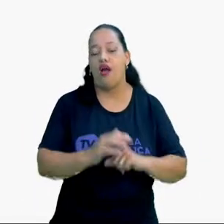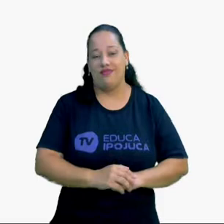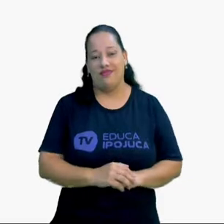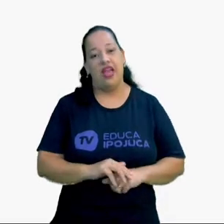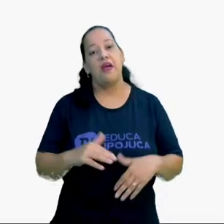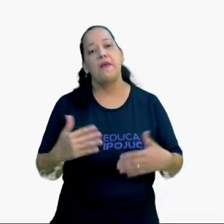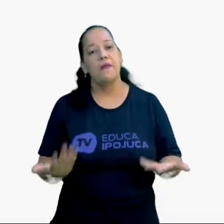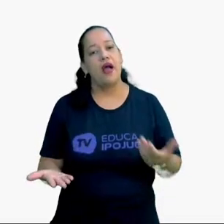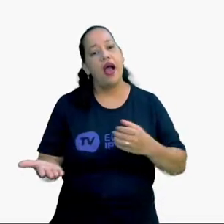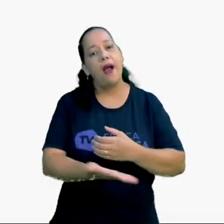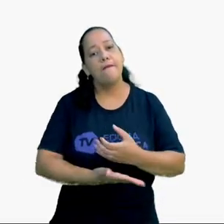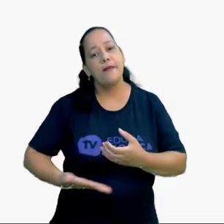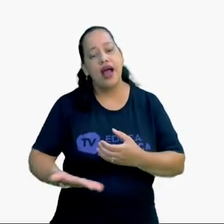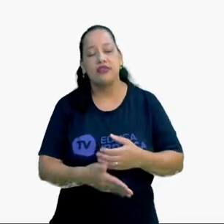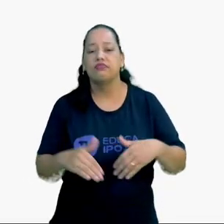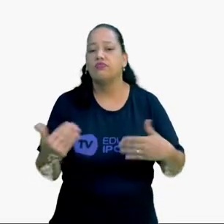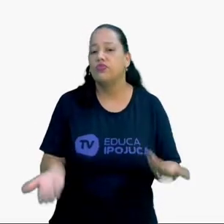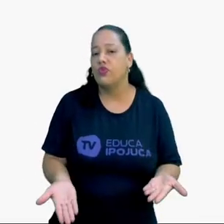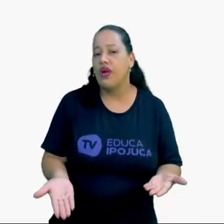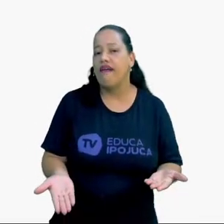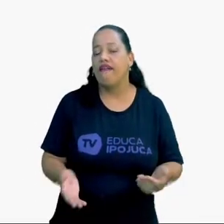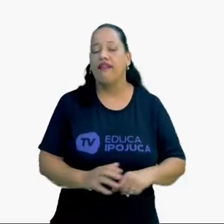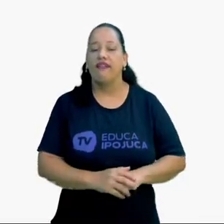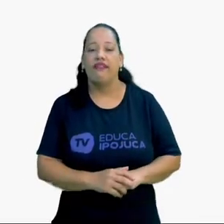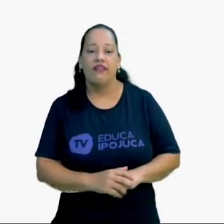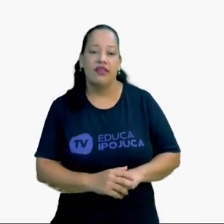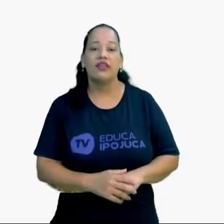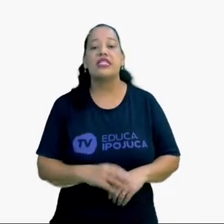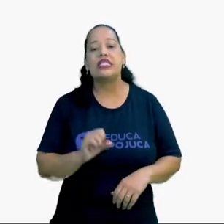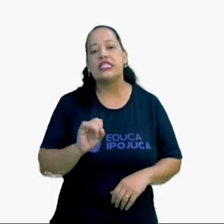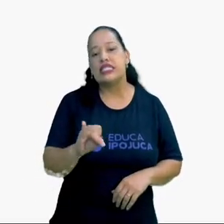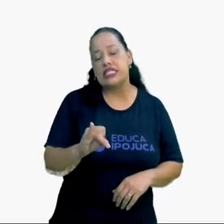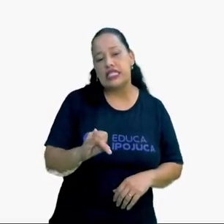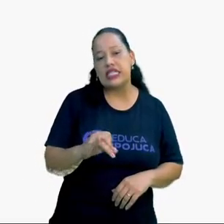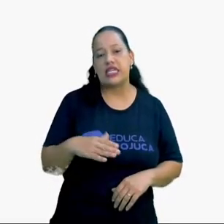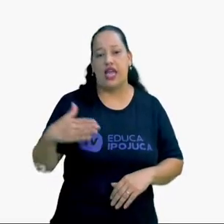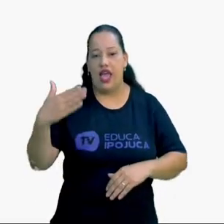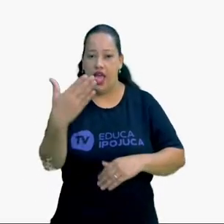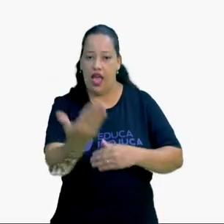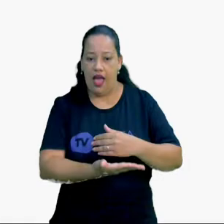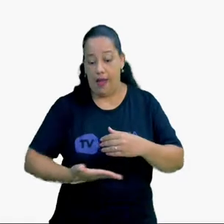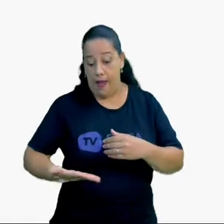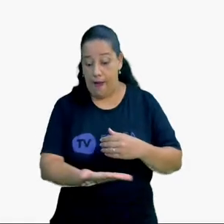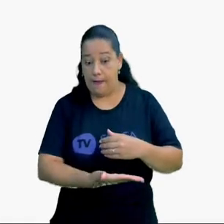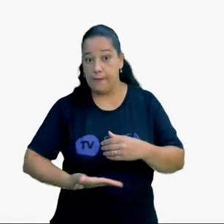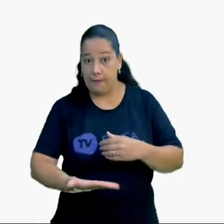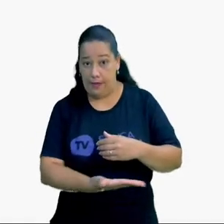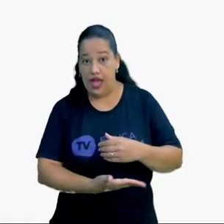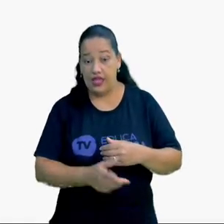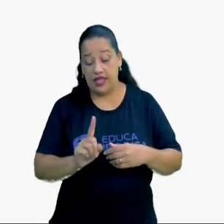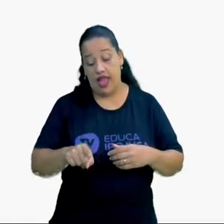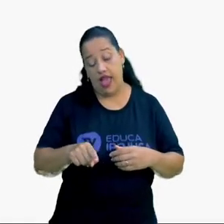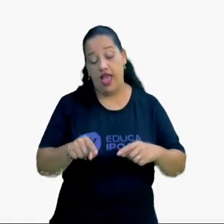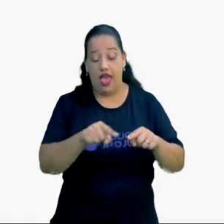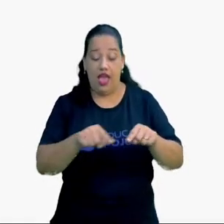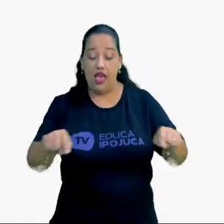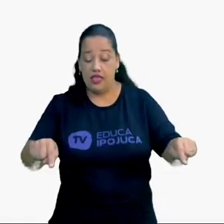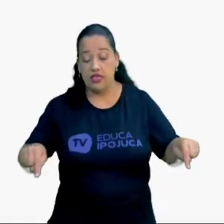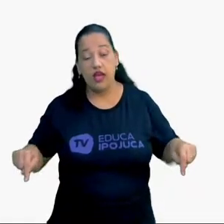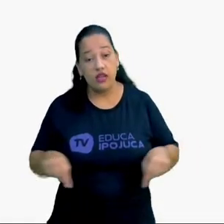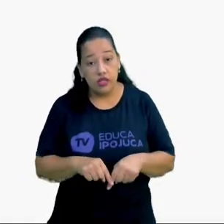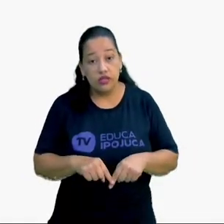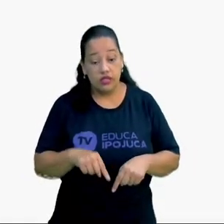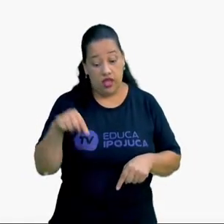é a área da base? Se a face dele, a base, é um retângulo, então é base